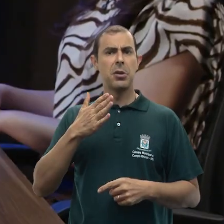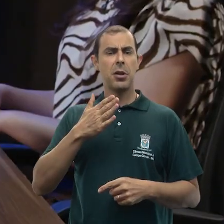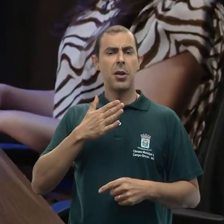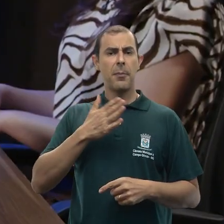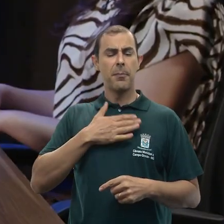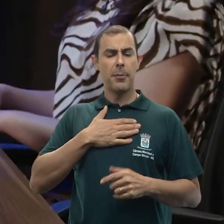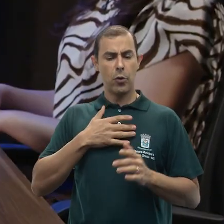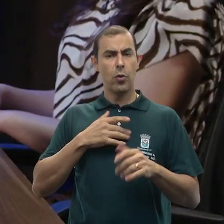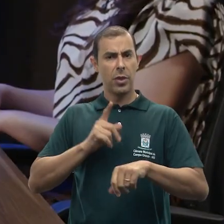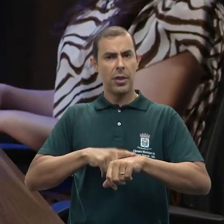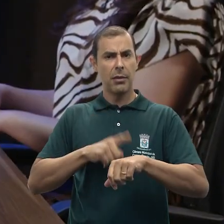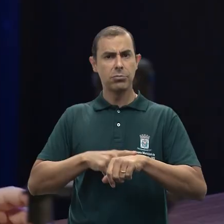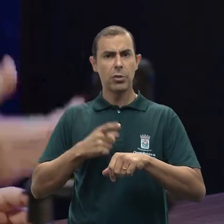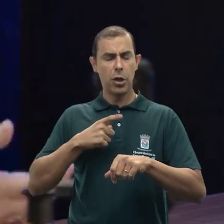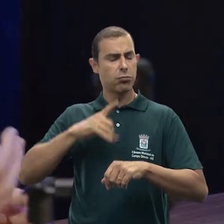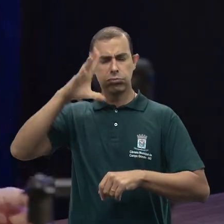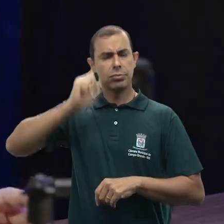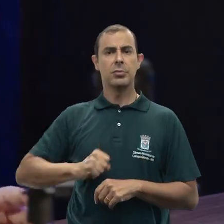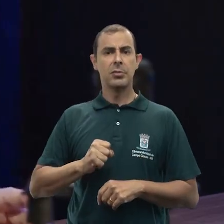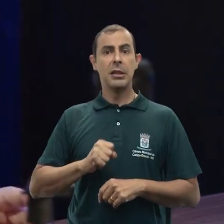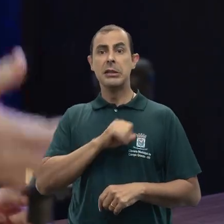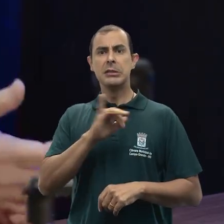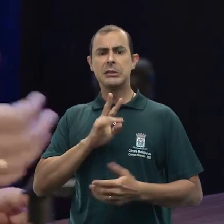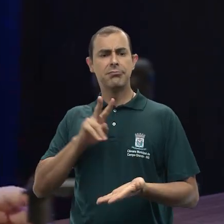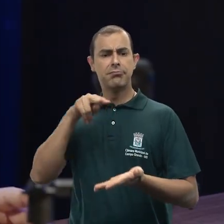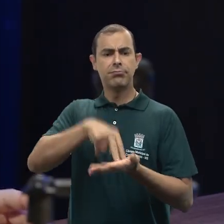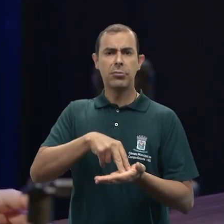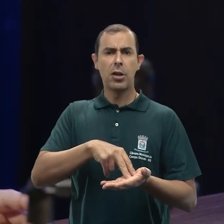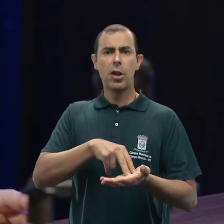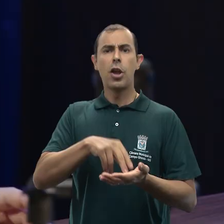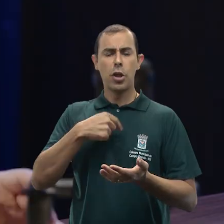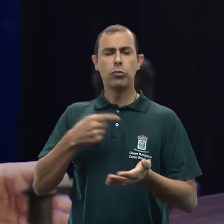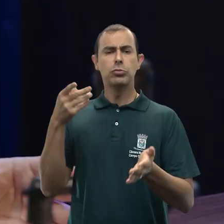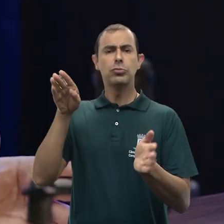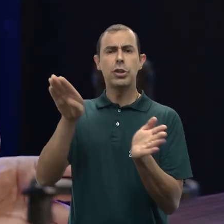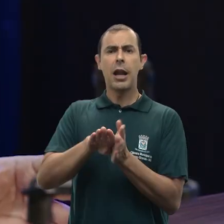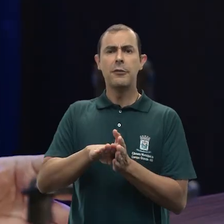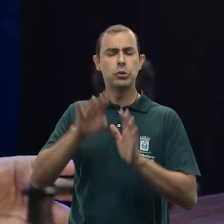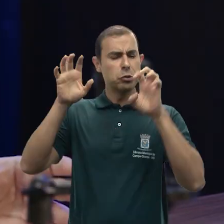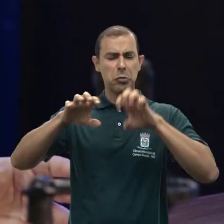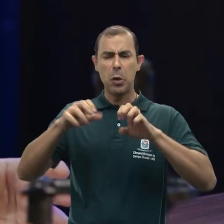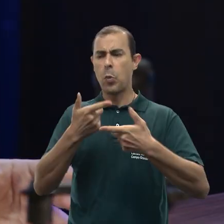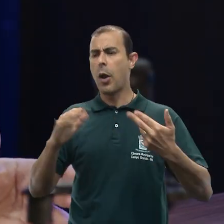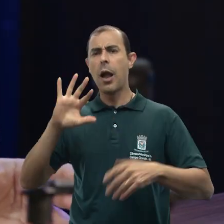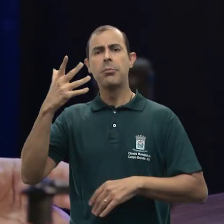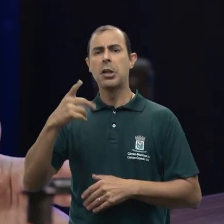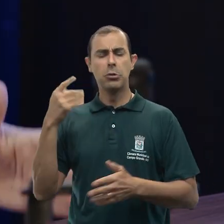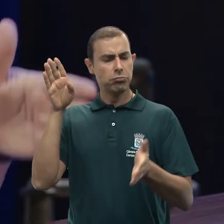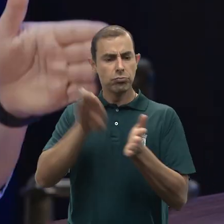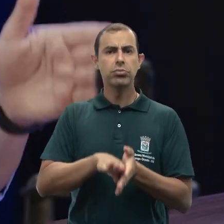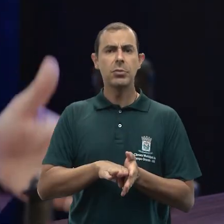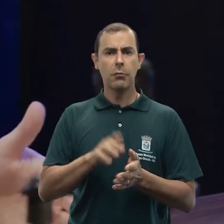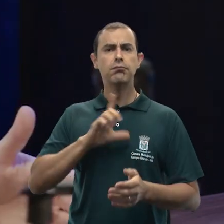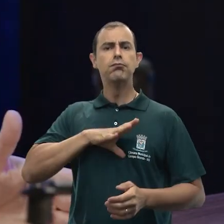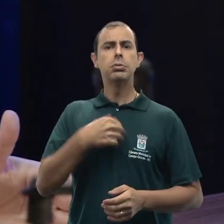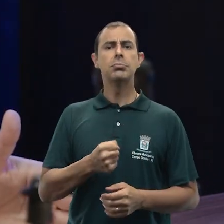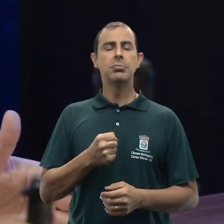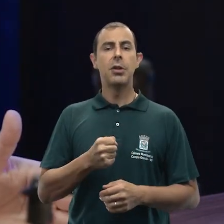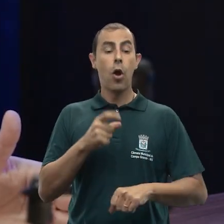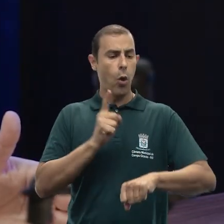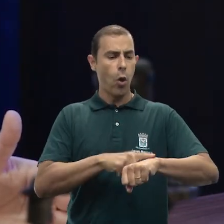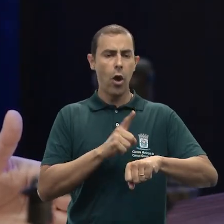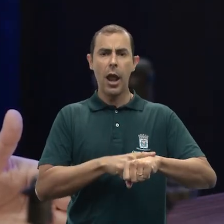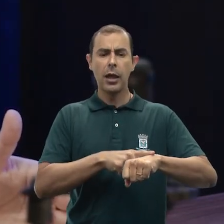tivesse uma oportunidade, eu chegava mesmo chovendo. Se eu tivesse que fazer algo em determinado